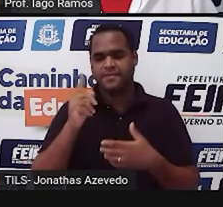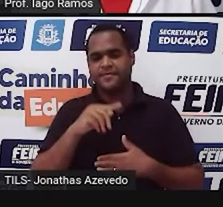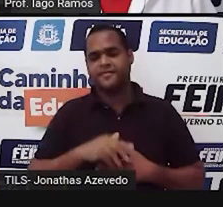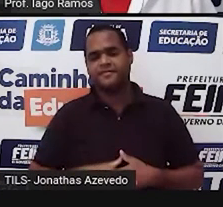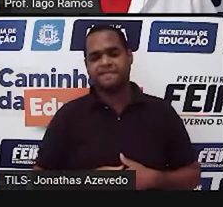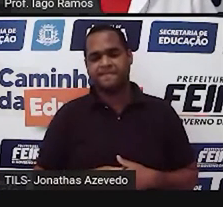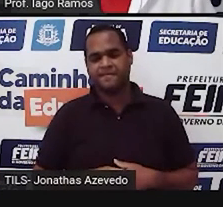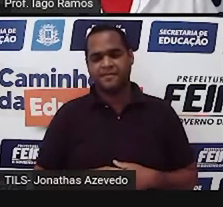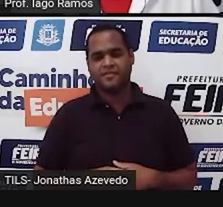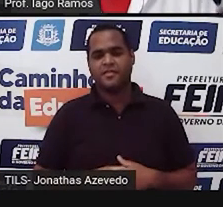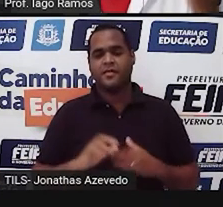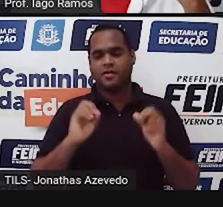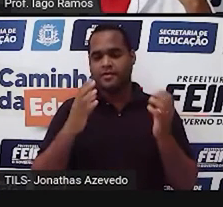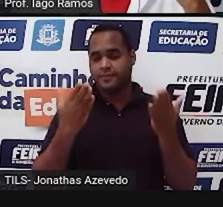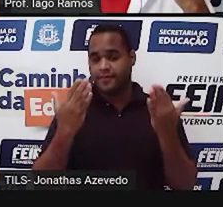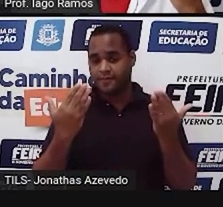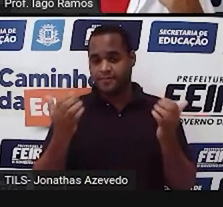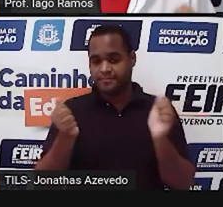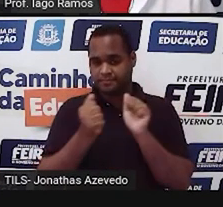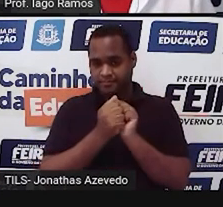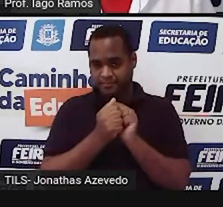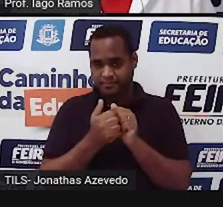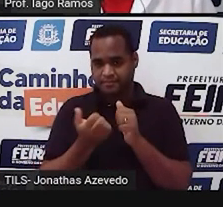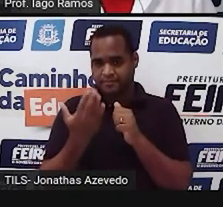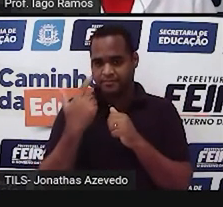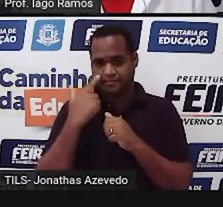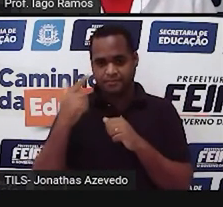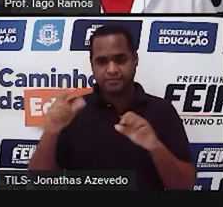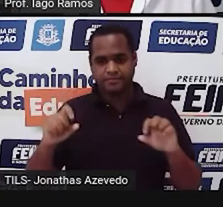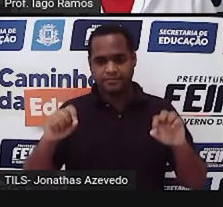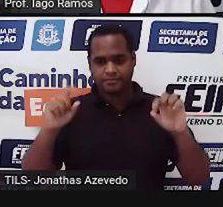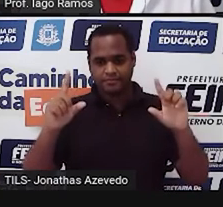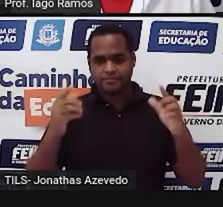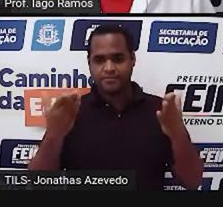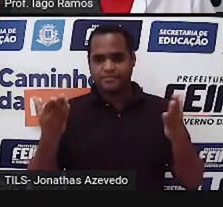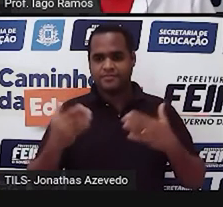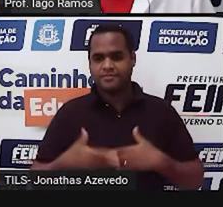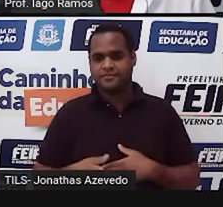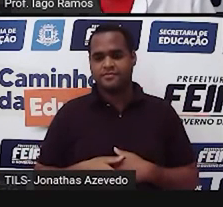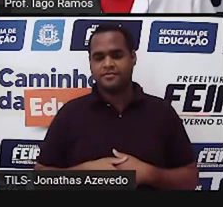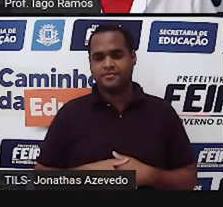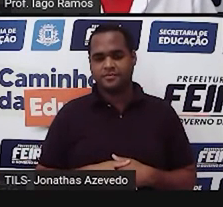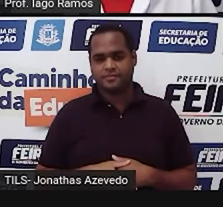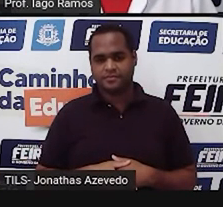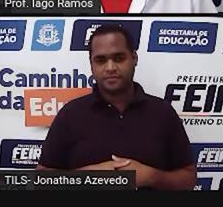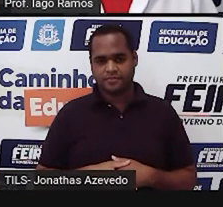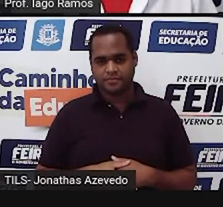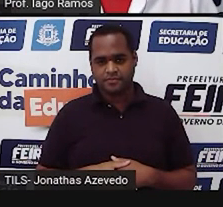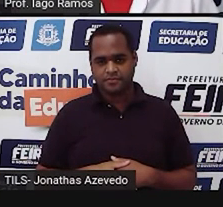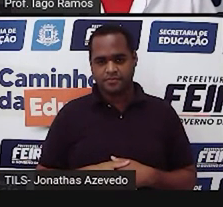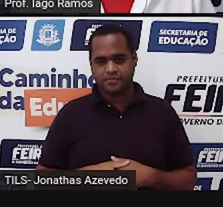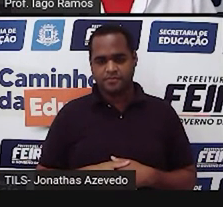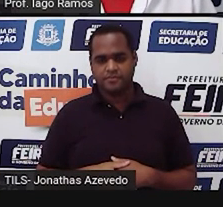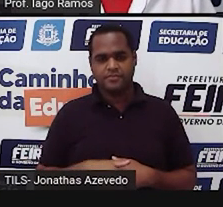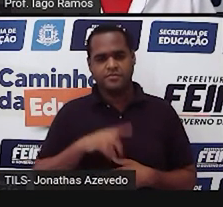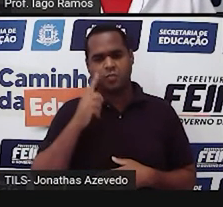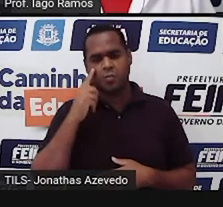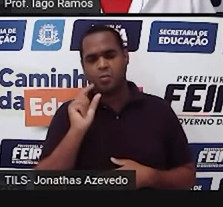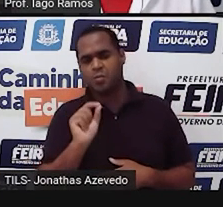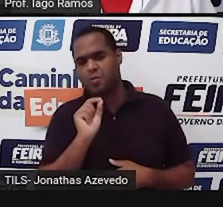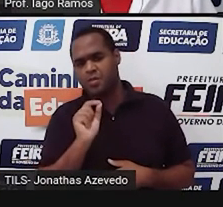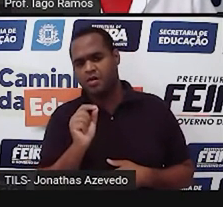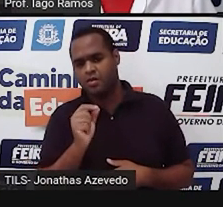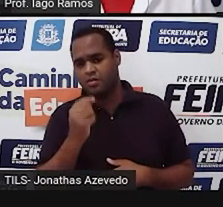Beleza então bora juntos próxima tela olha só O que é que tá aparecendo